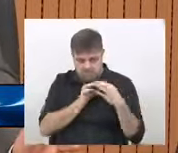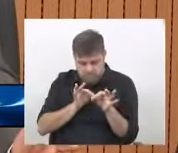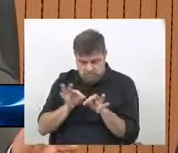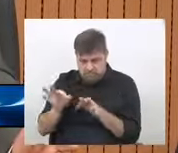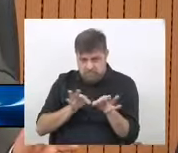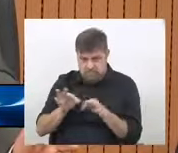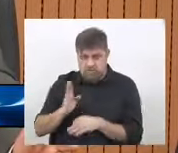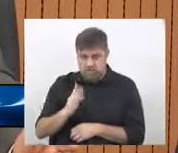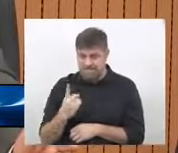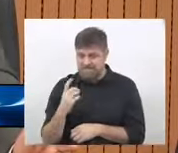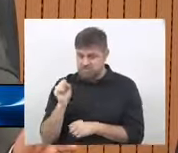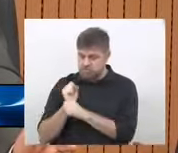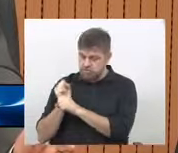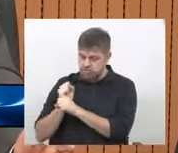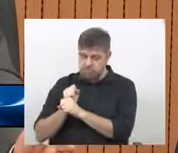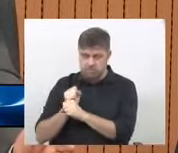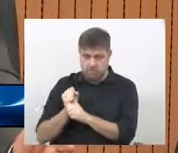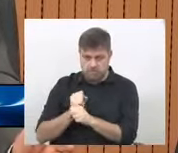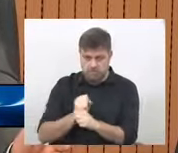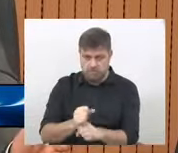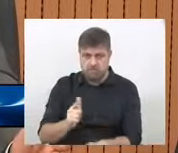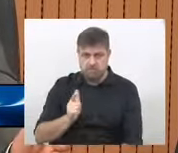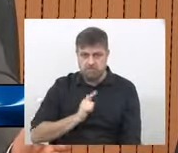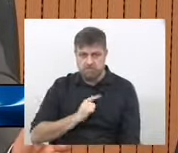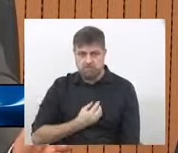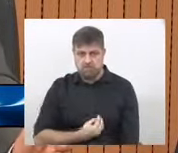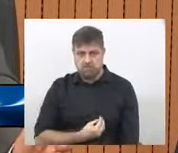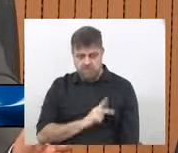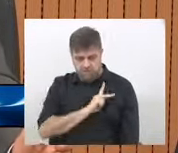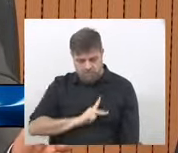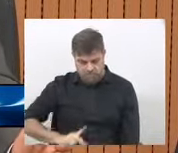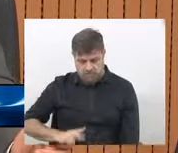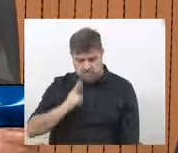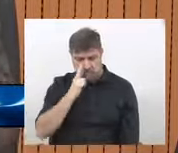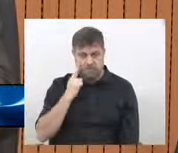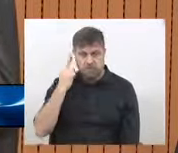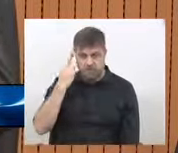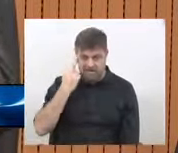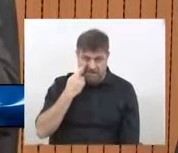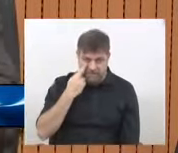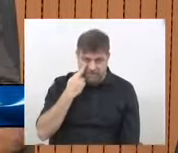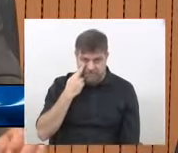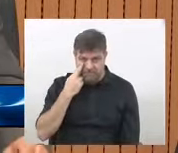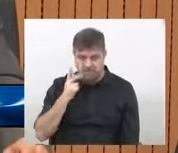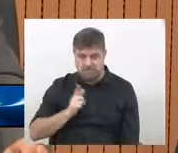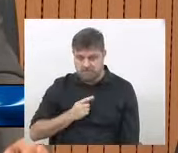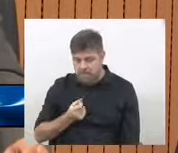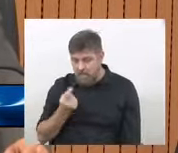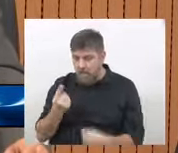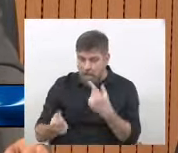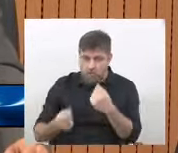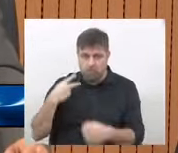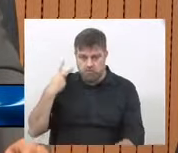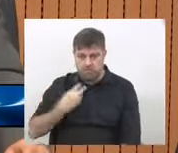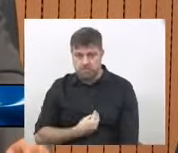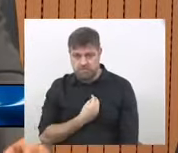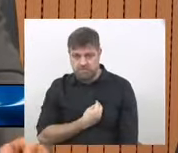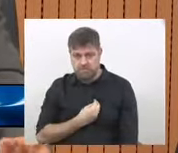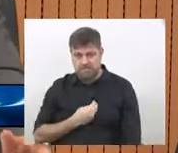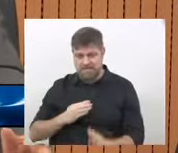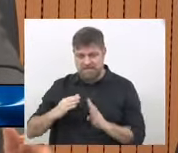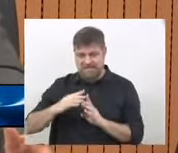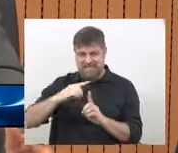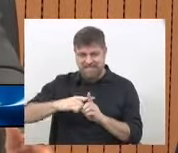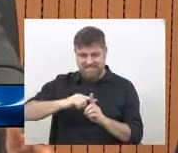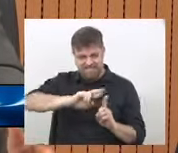faça 18 anos, com a presença da presidência dessa casa, do Rafa Zimbaldi, de alguns vereadores, várias igrejas,